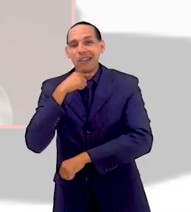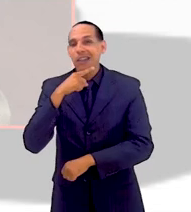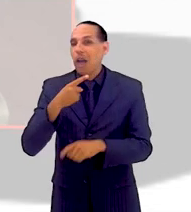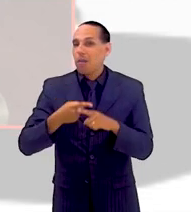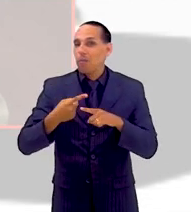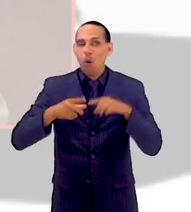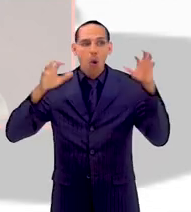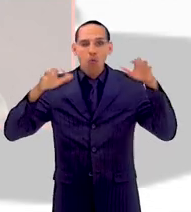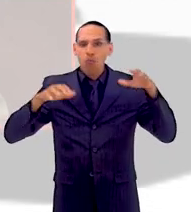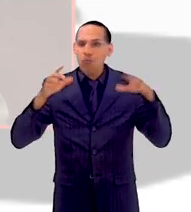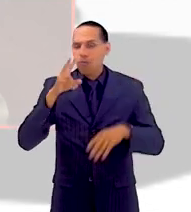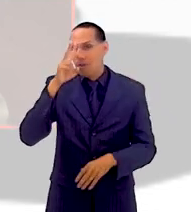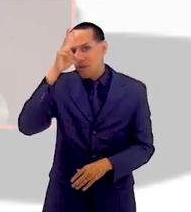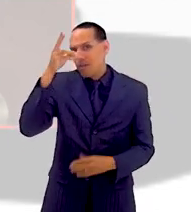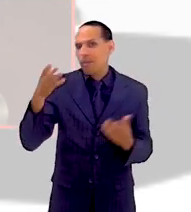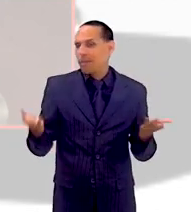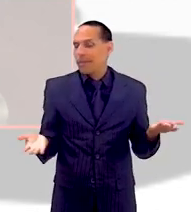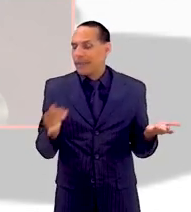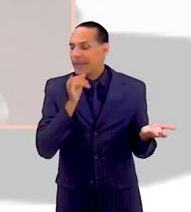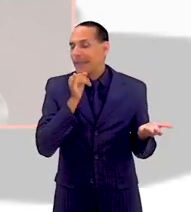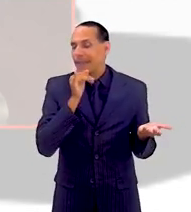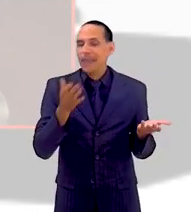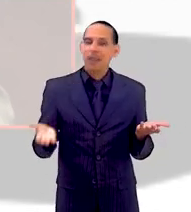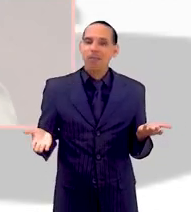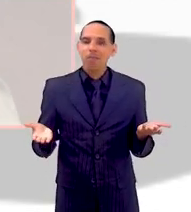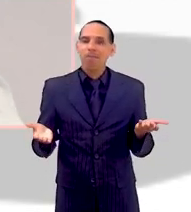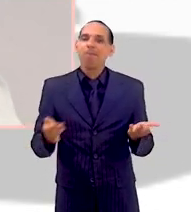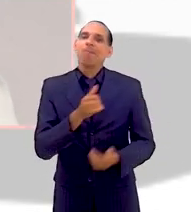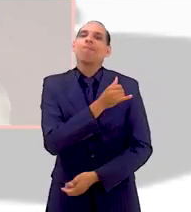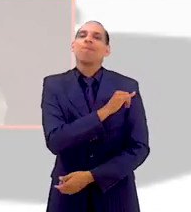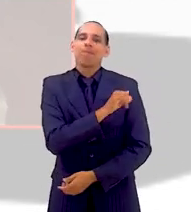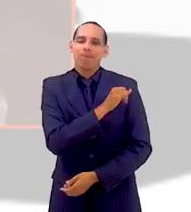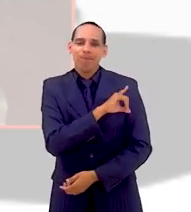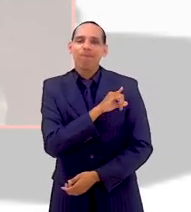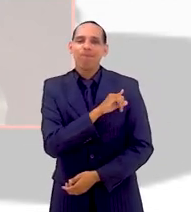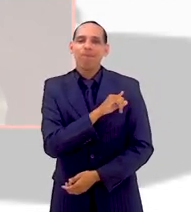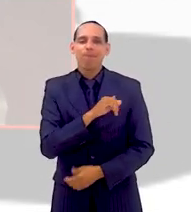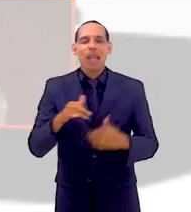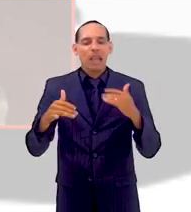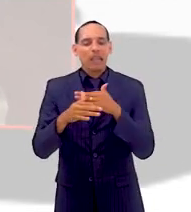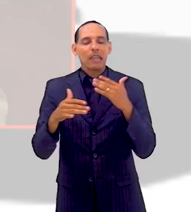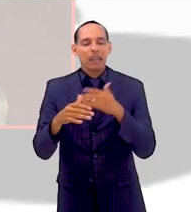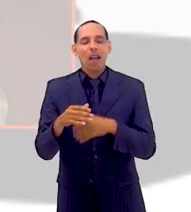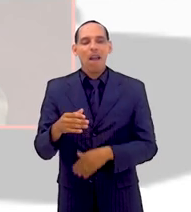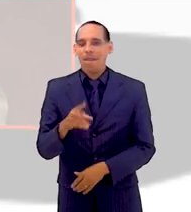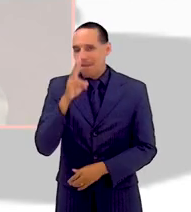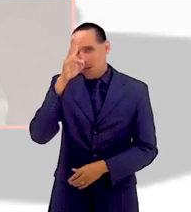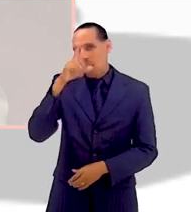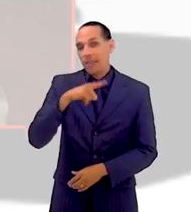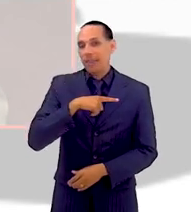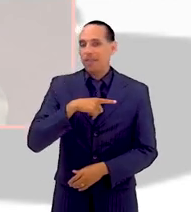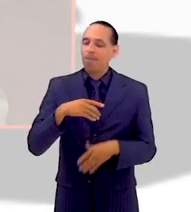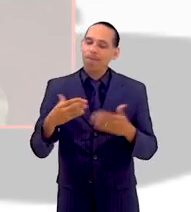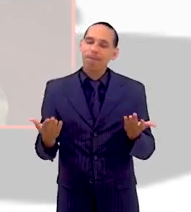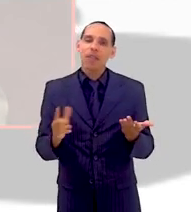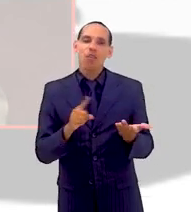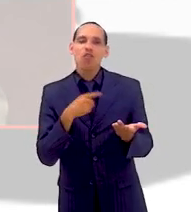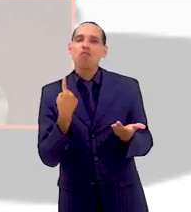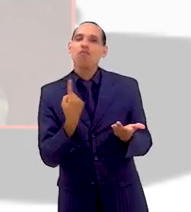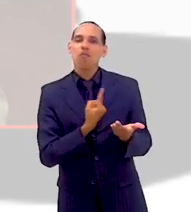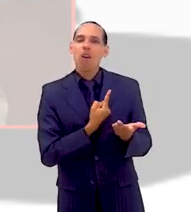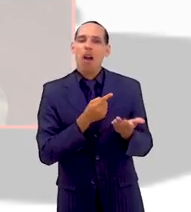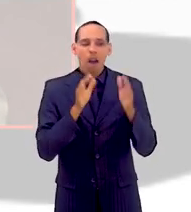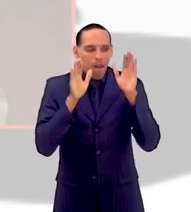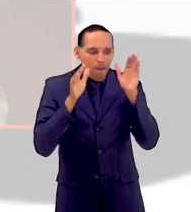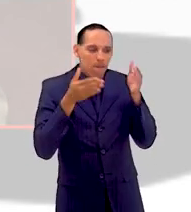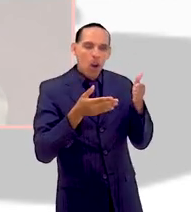maneira muito impactante todo o tráfego aéreo, e o Rio de Janeiro tem um tráfego importante. Então, a gente precisa realmente